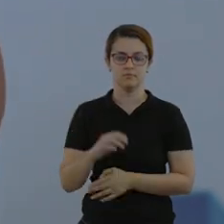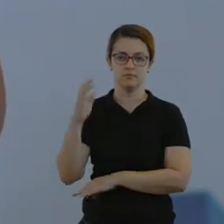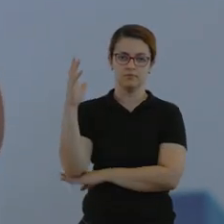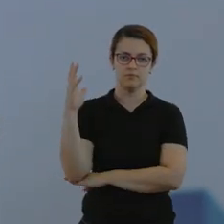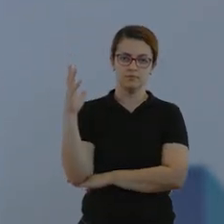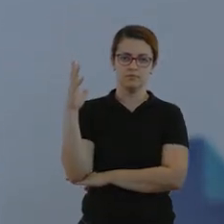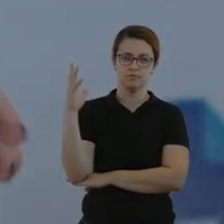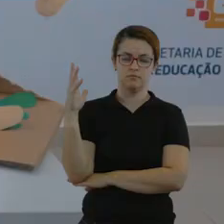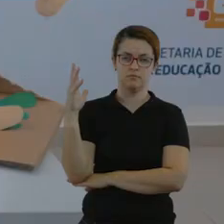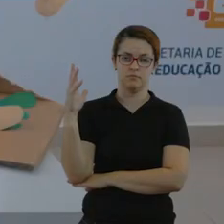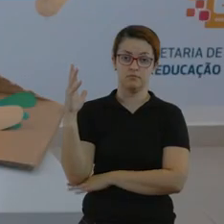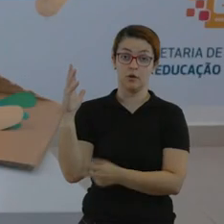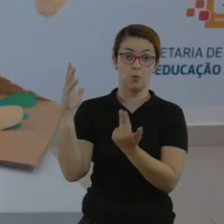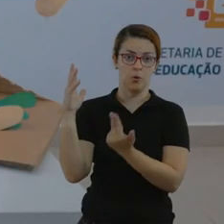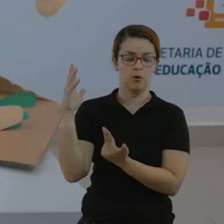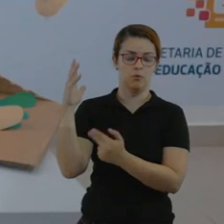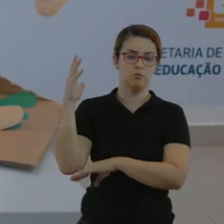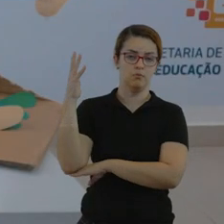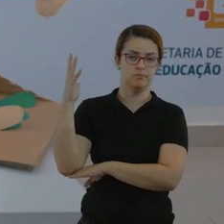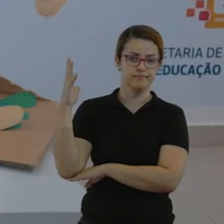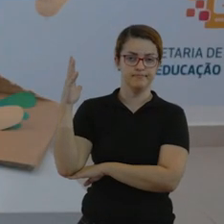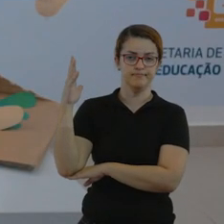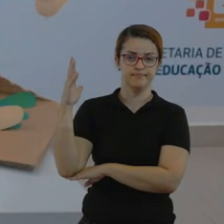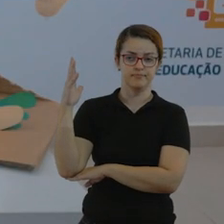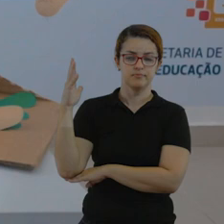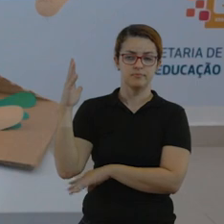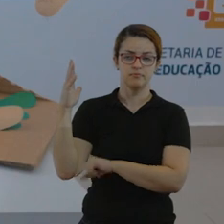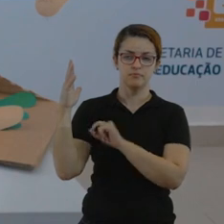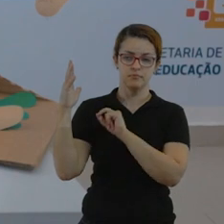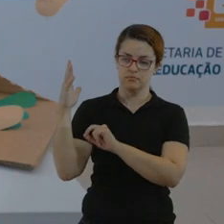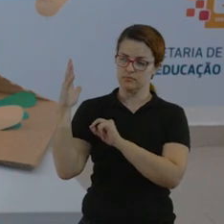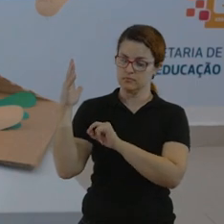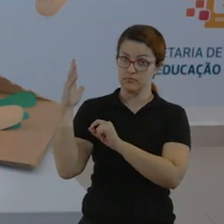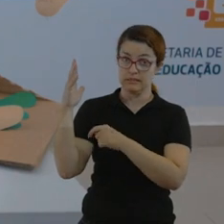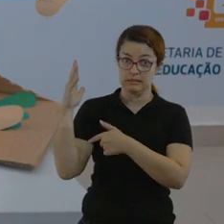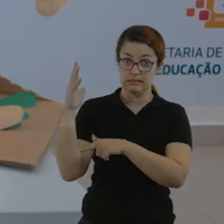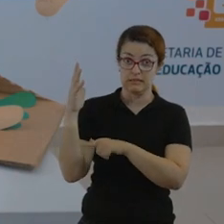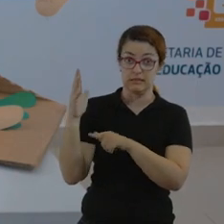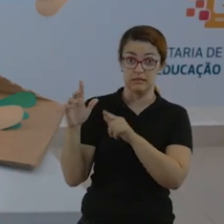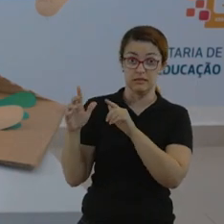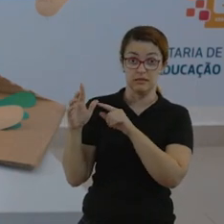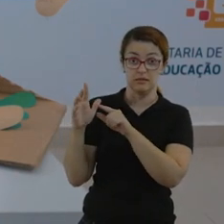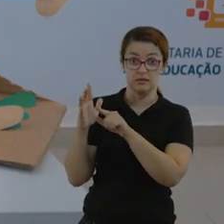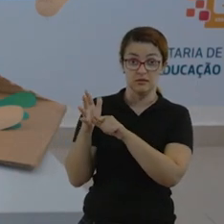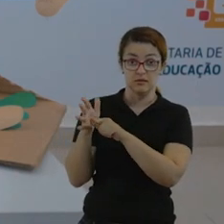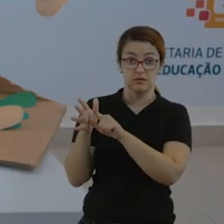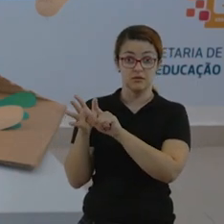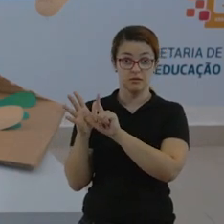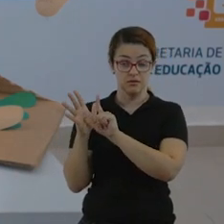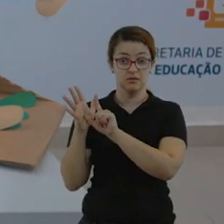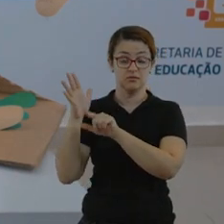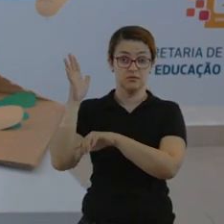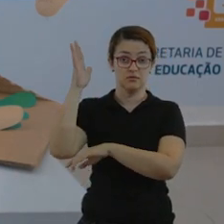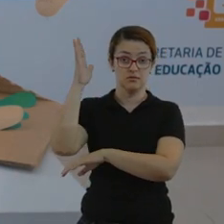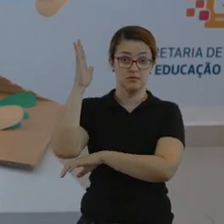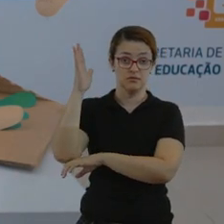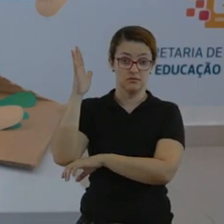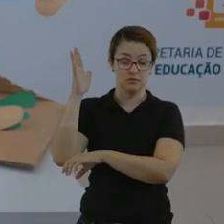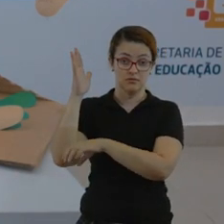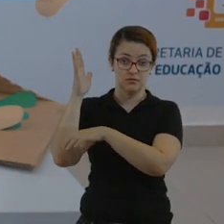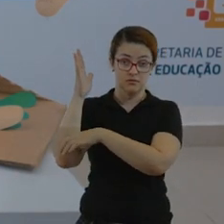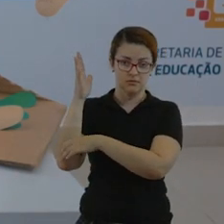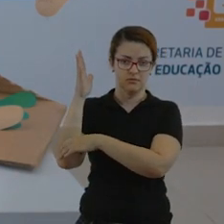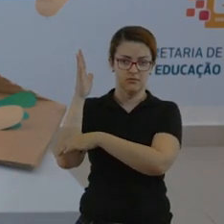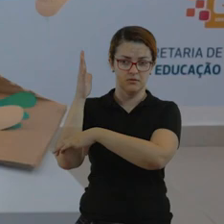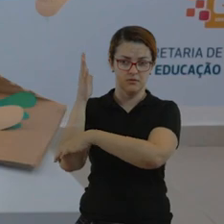Aí, já fica parecido com uma árvore, né? Aí você pode aqui dentro, antes de amassar, também colocar um peso para